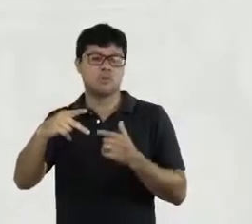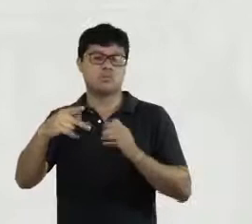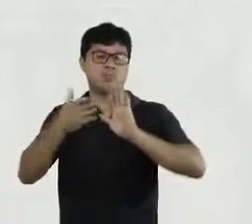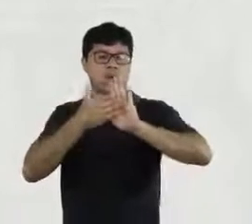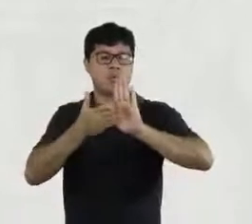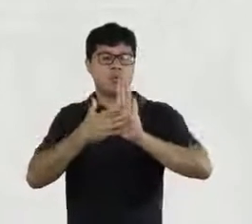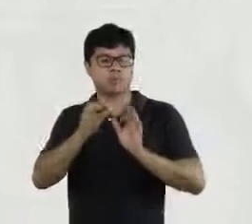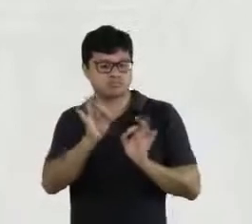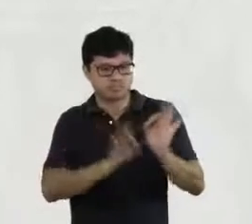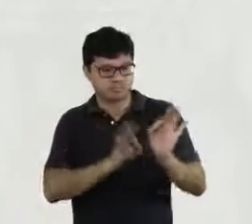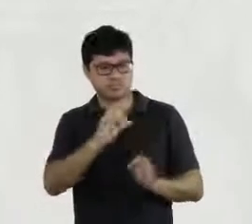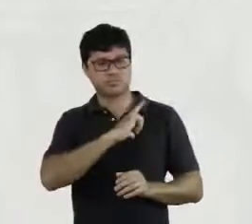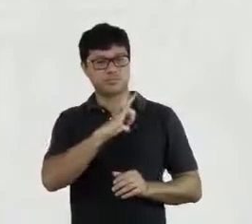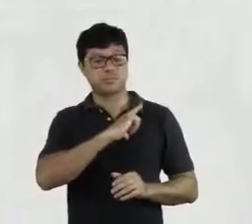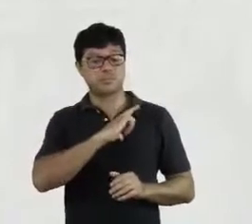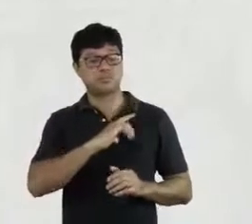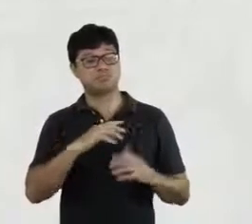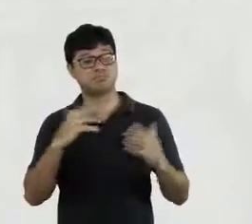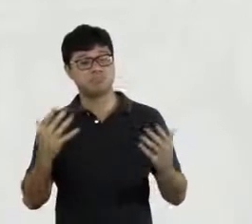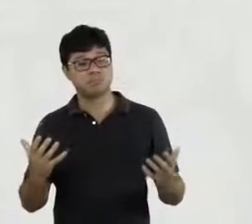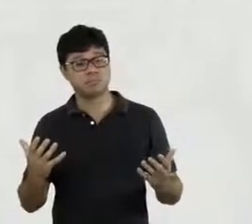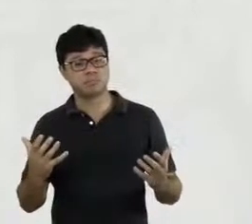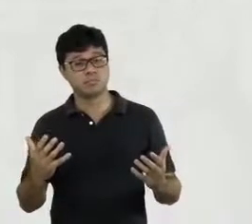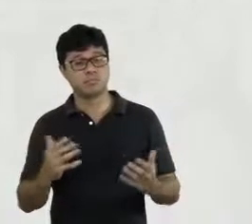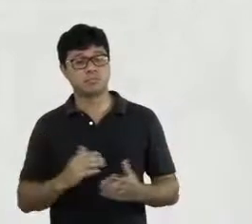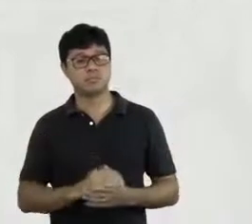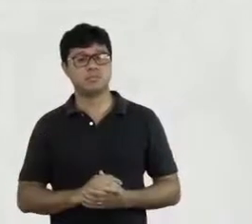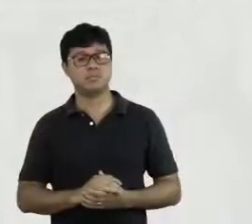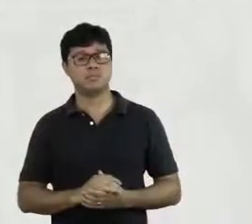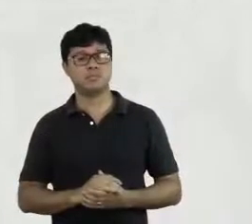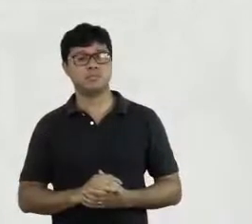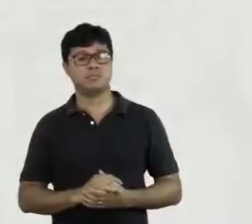né, planejado. Ora,